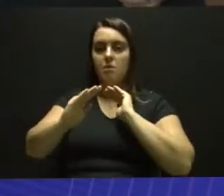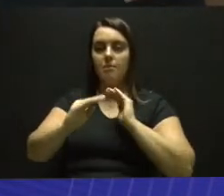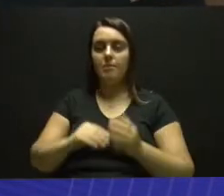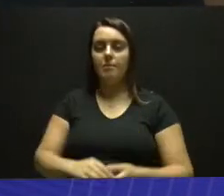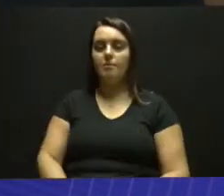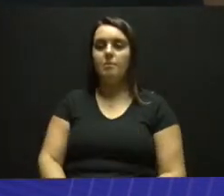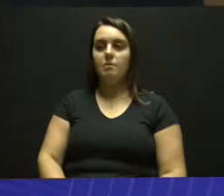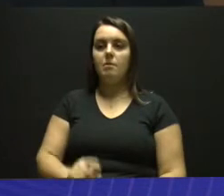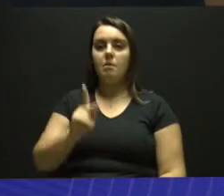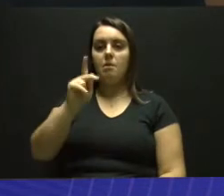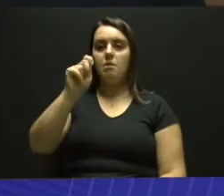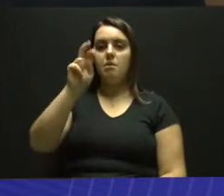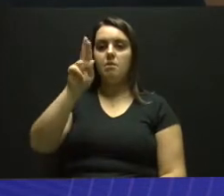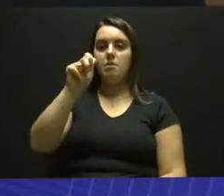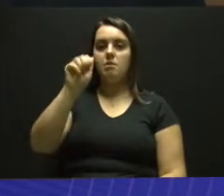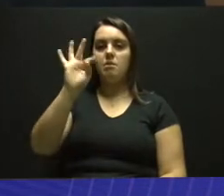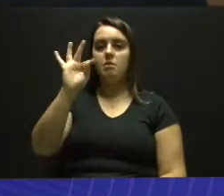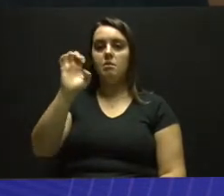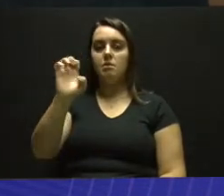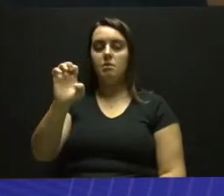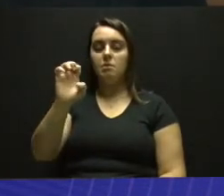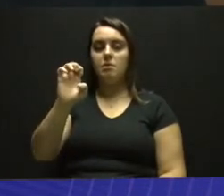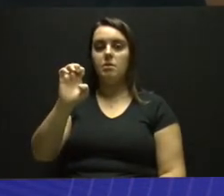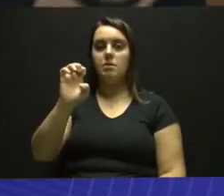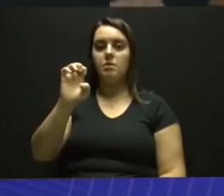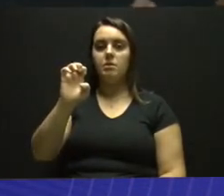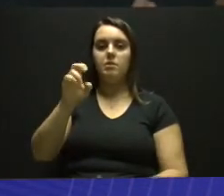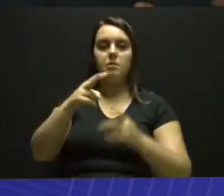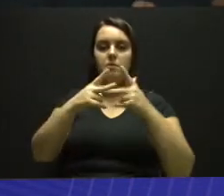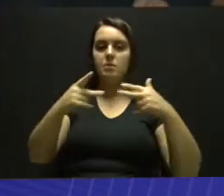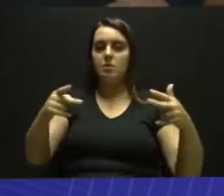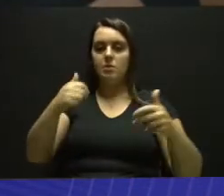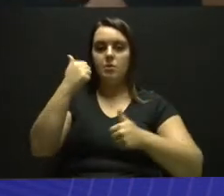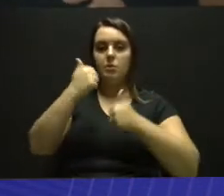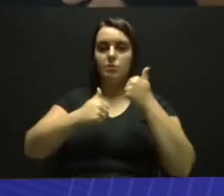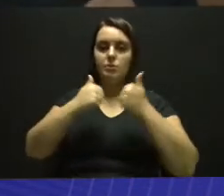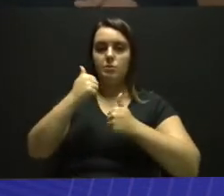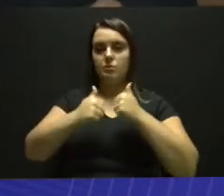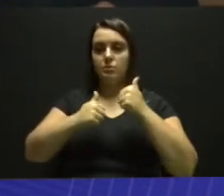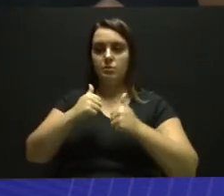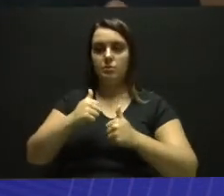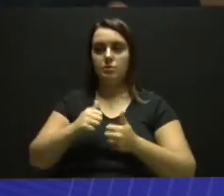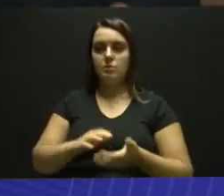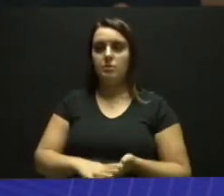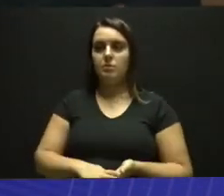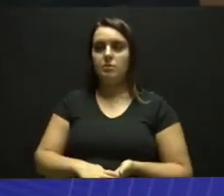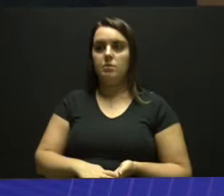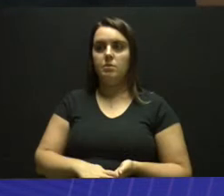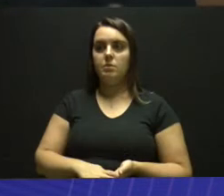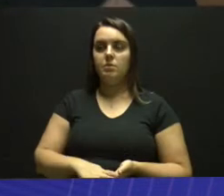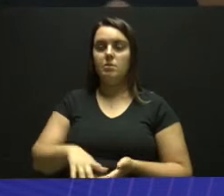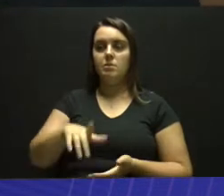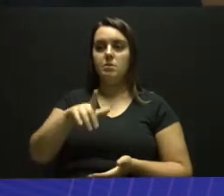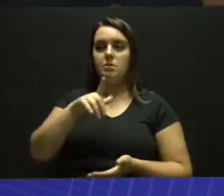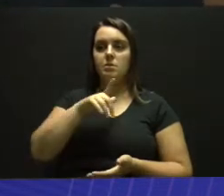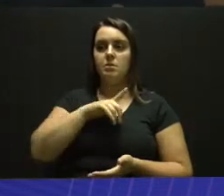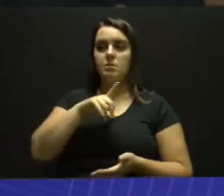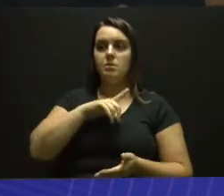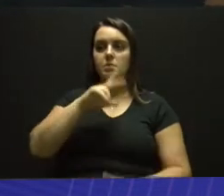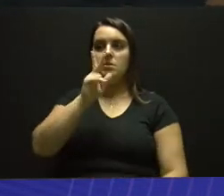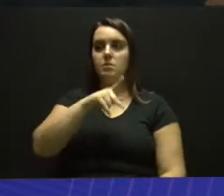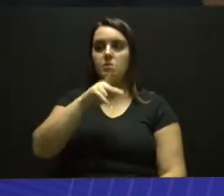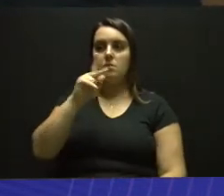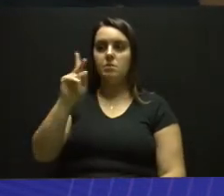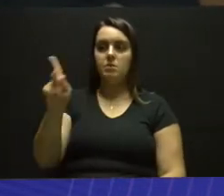e também dos jogos regionais e jogos abertos alan vicente atua também como professor da modalidade